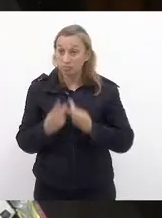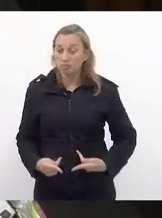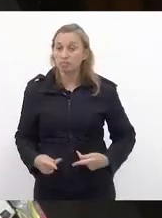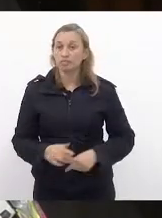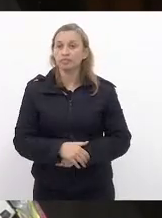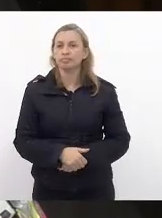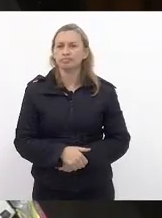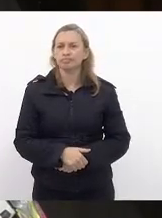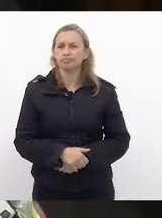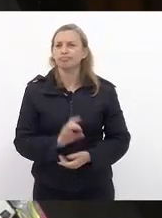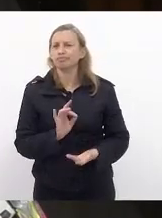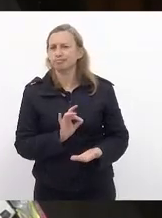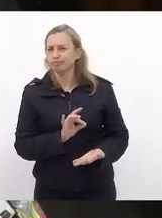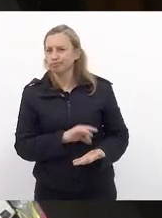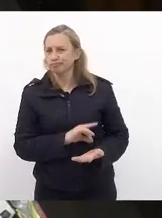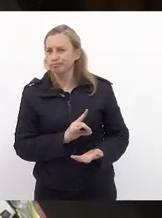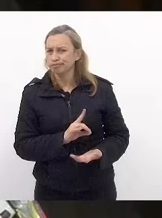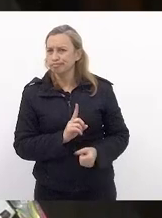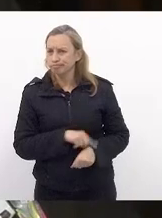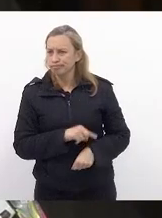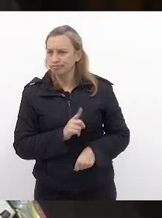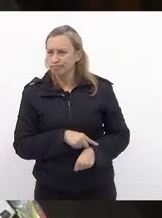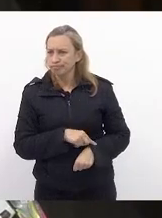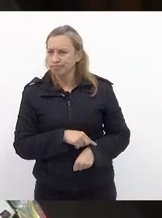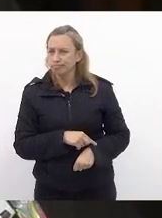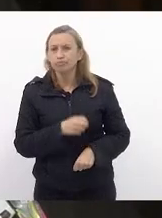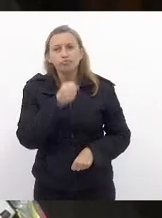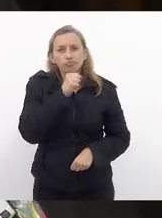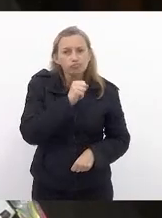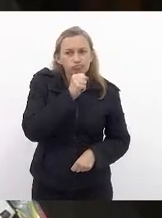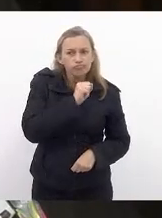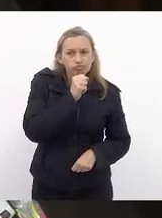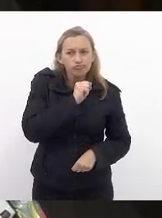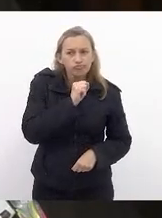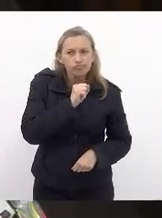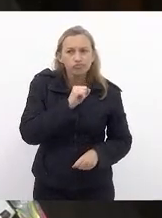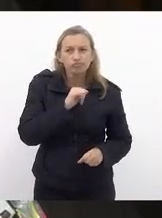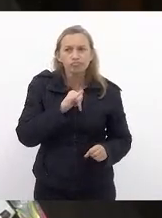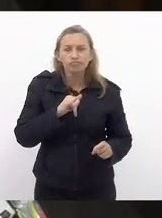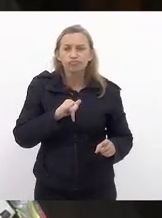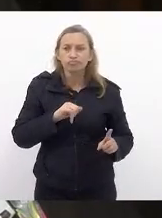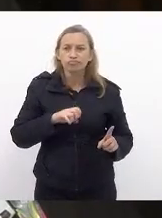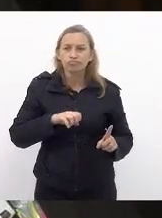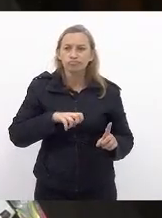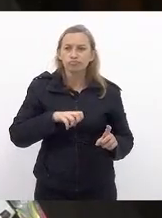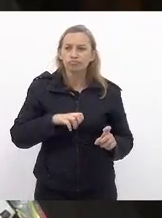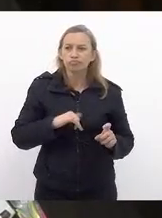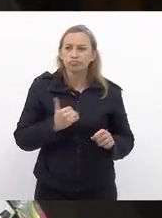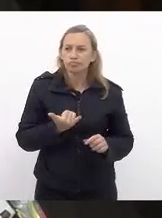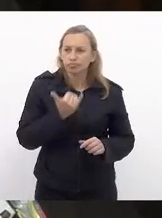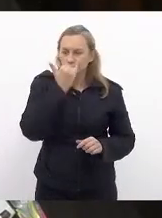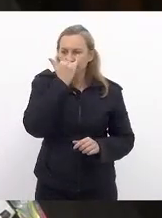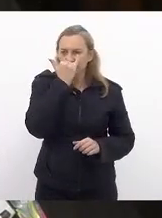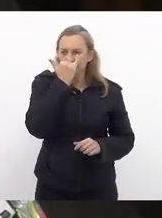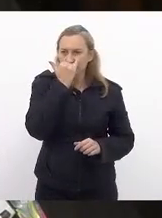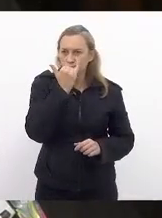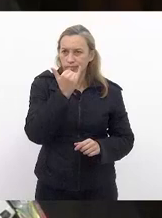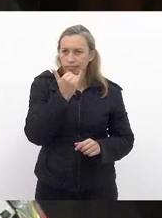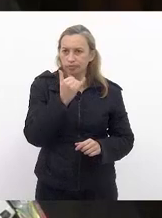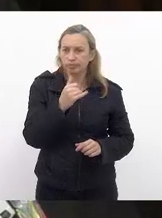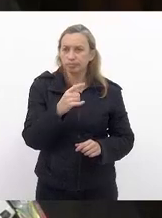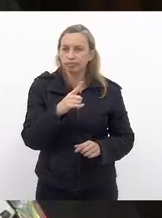Humanos mas na hora que um avô é atropelado dentro da Favela da Maré por um